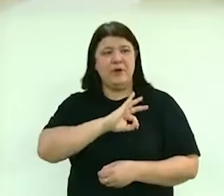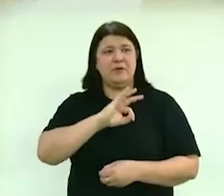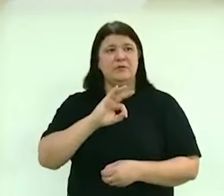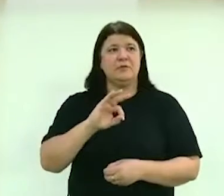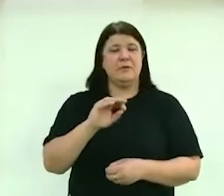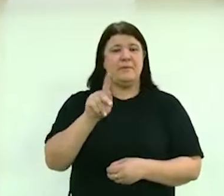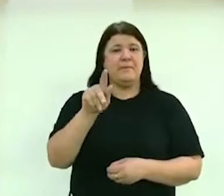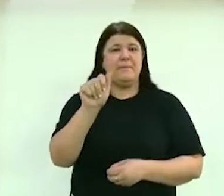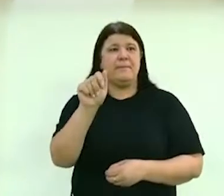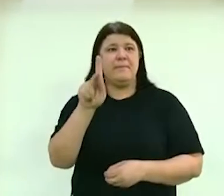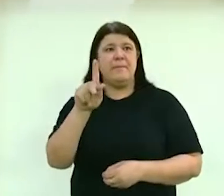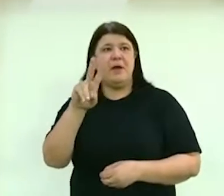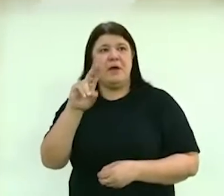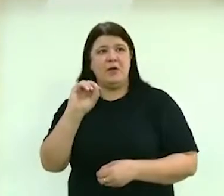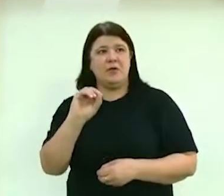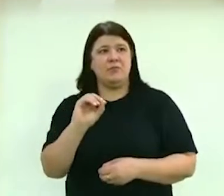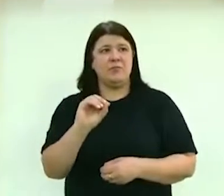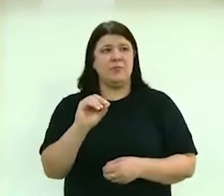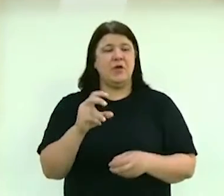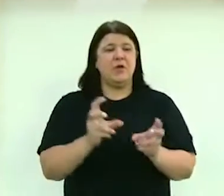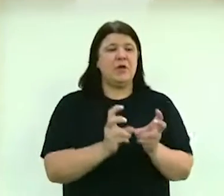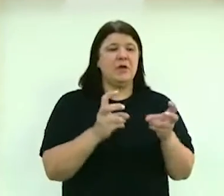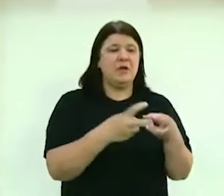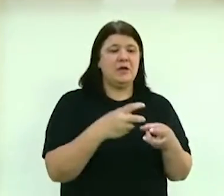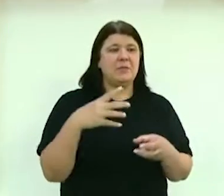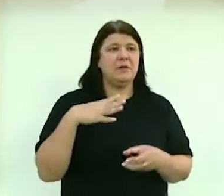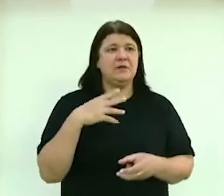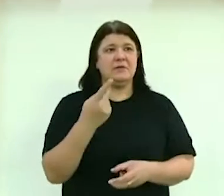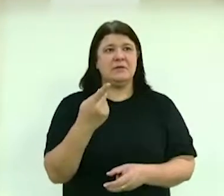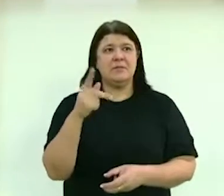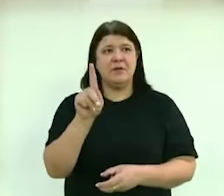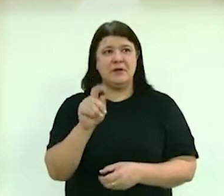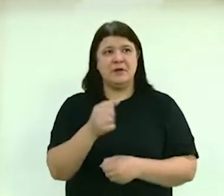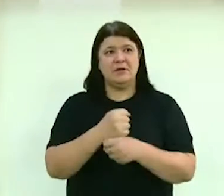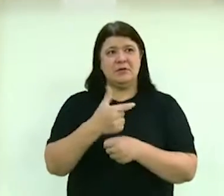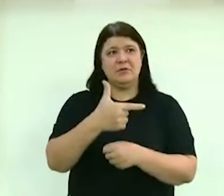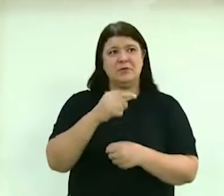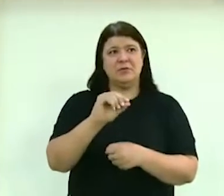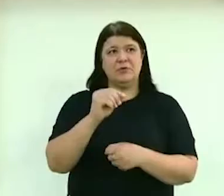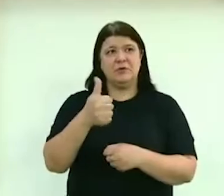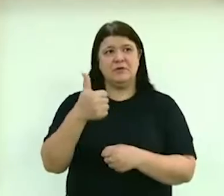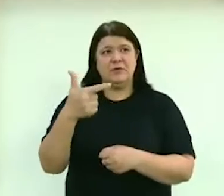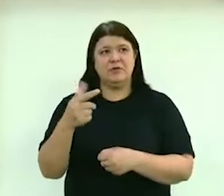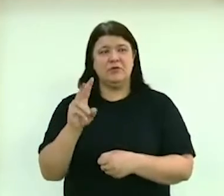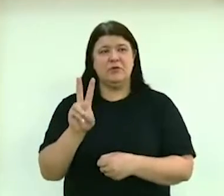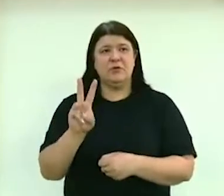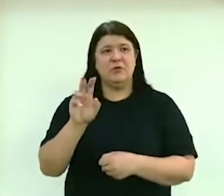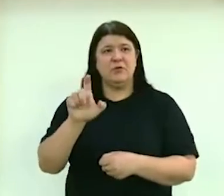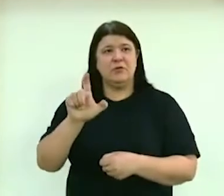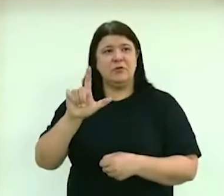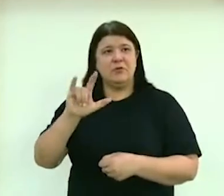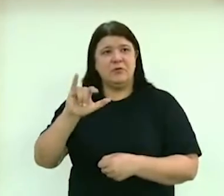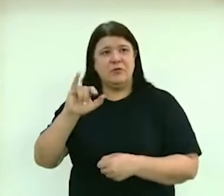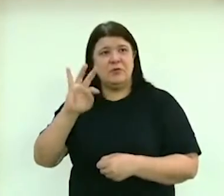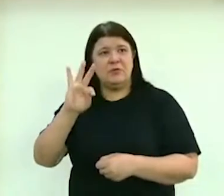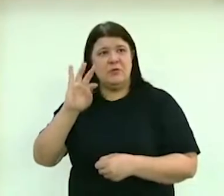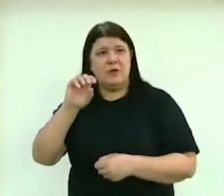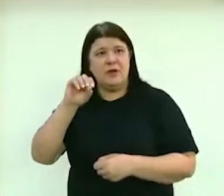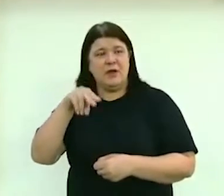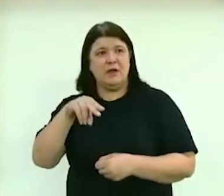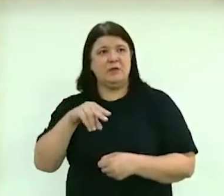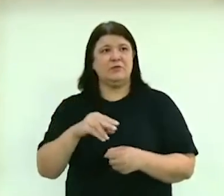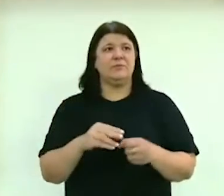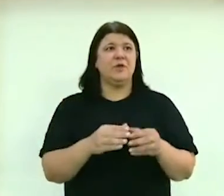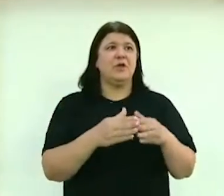Escaquete Júnior. Sala Emancipadora Oswaldo Toschi, 10 de agosto de 2021, Wellington Silva, vereador. É um requerimento, vereador? É um